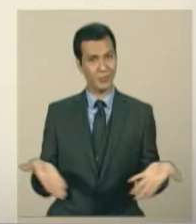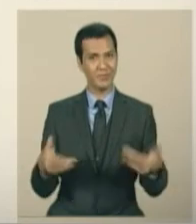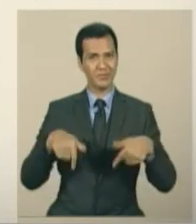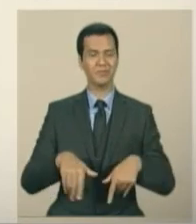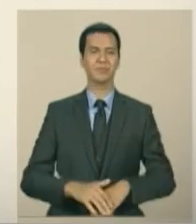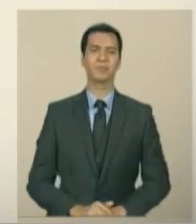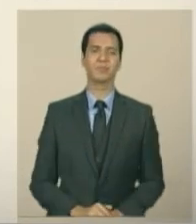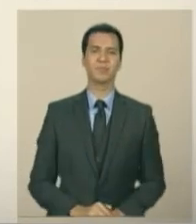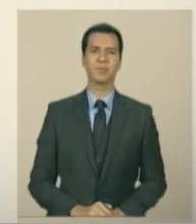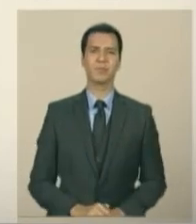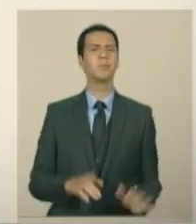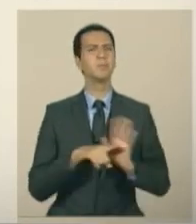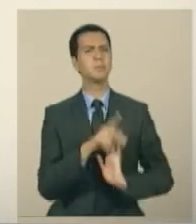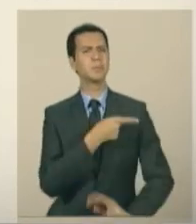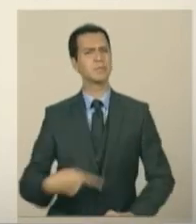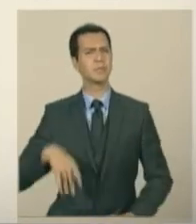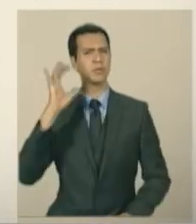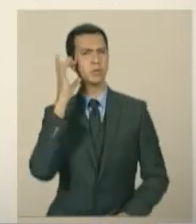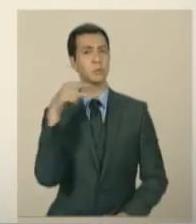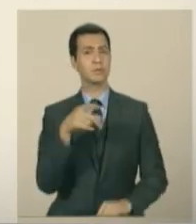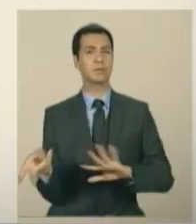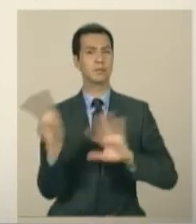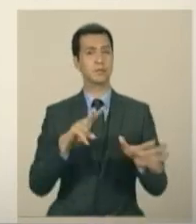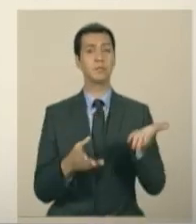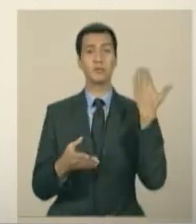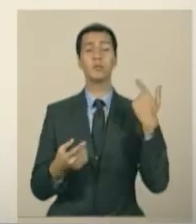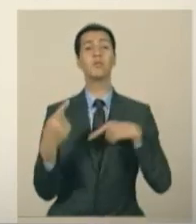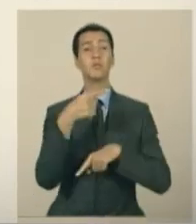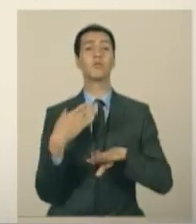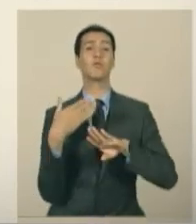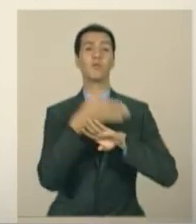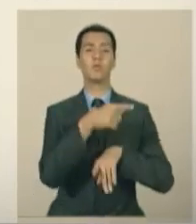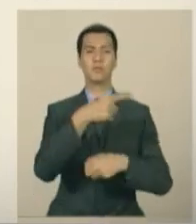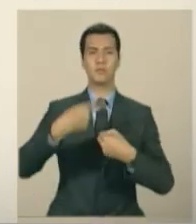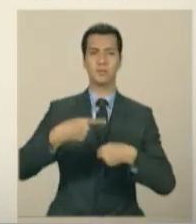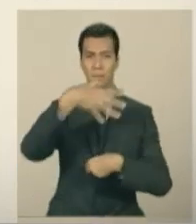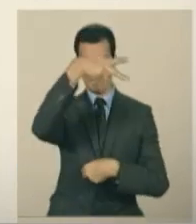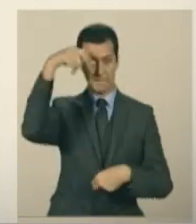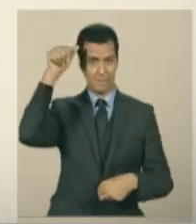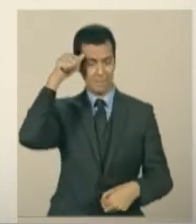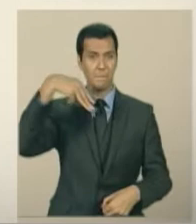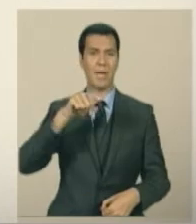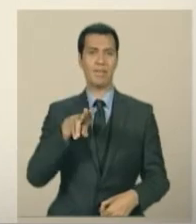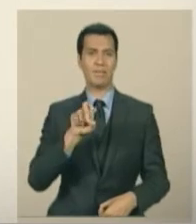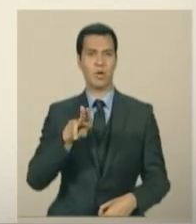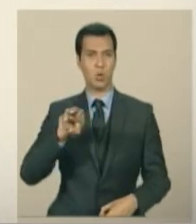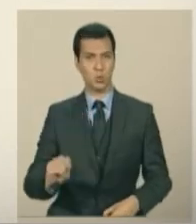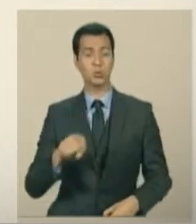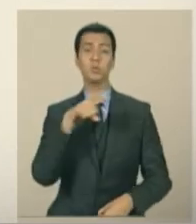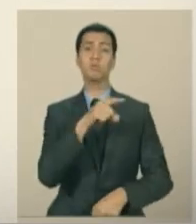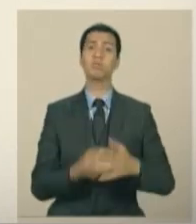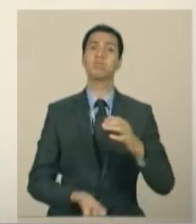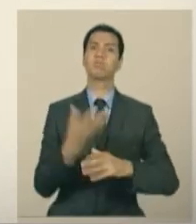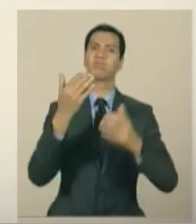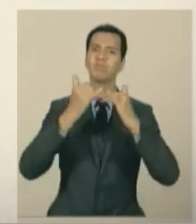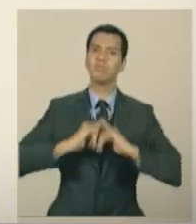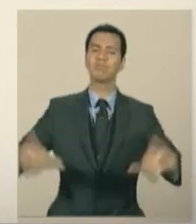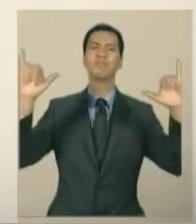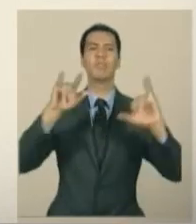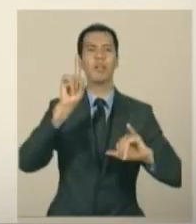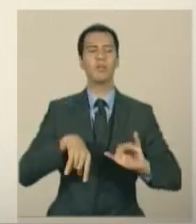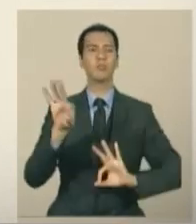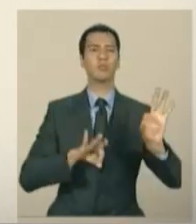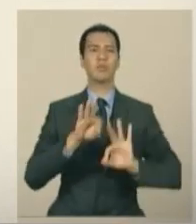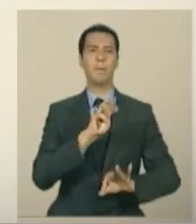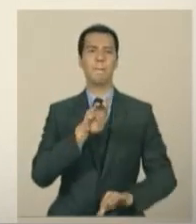apresenta na semana passada a senhora esteve em Manaus no Amazonas lançando o programa Brasil sem miséria para região norte uma das